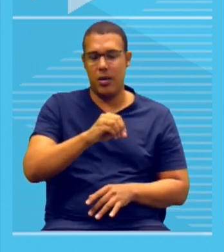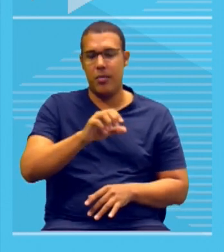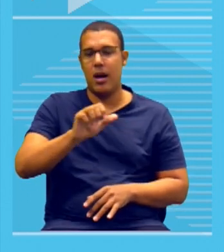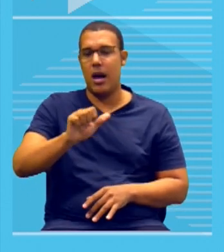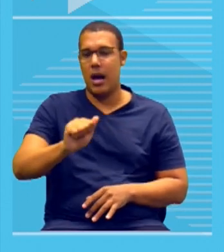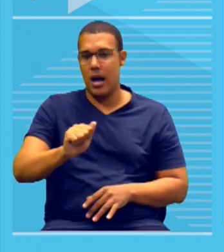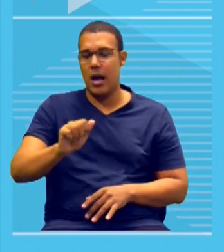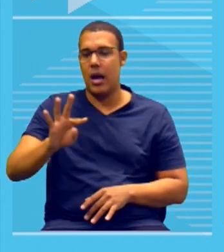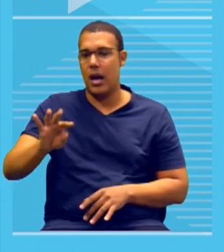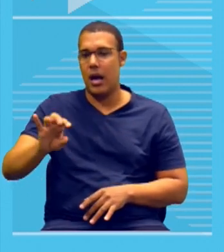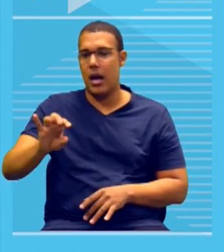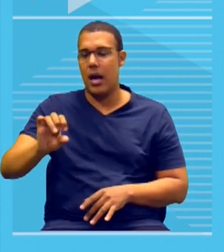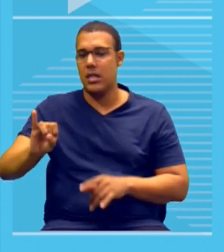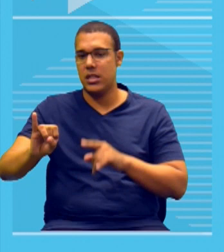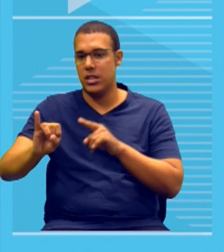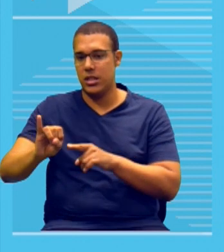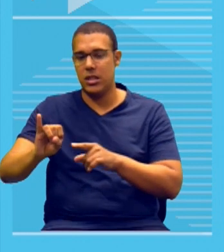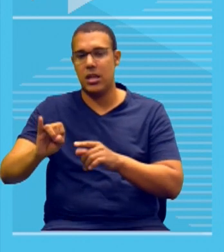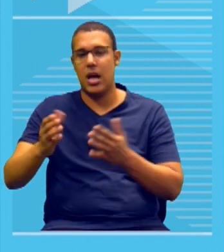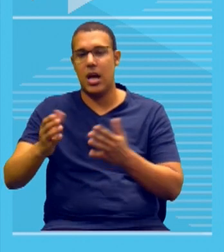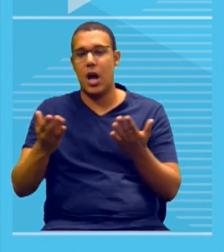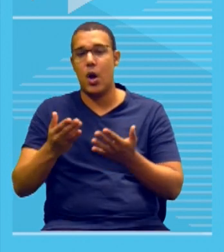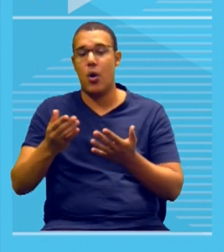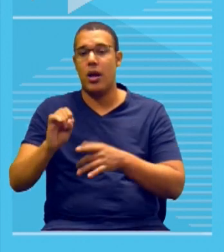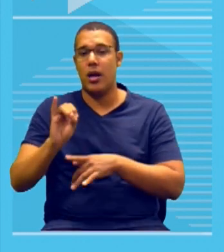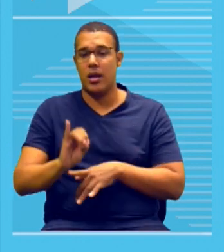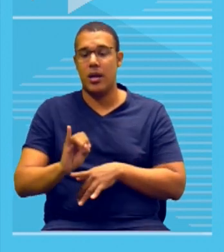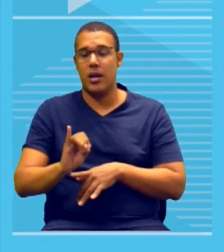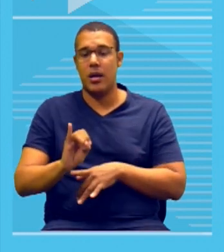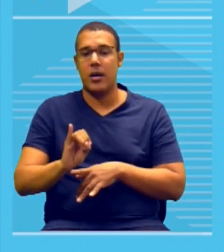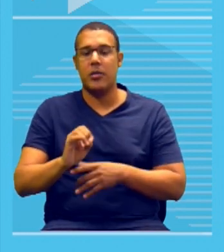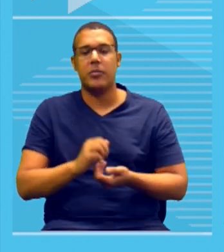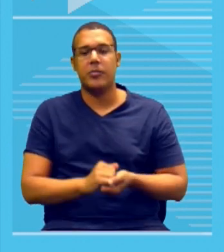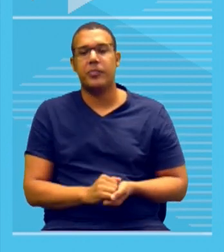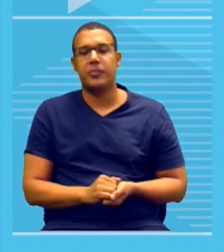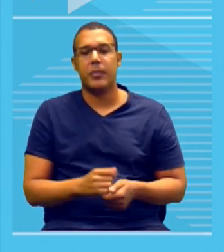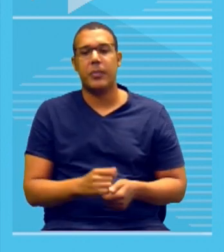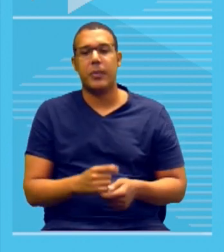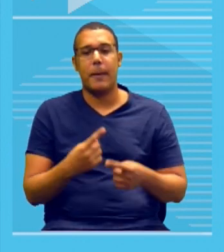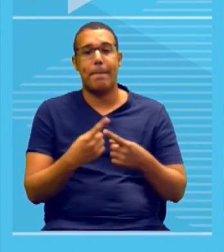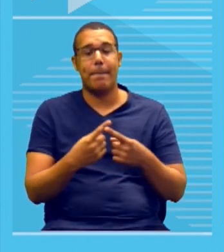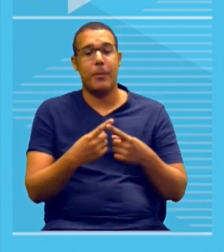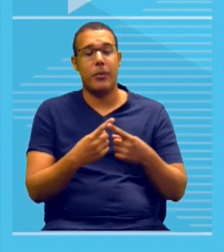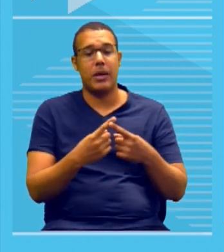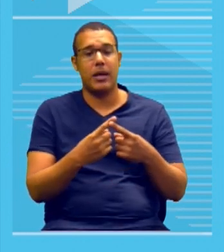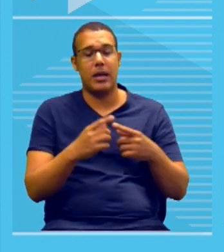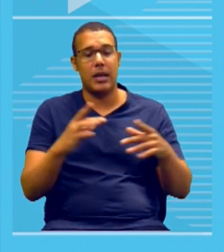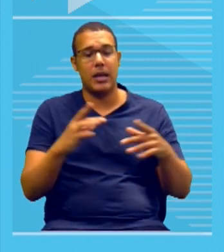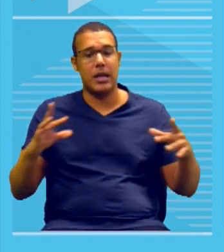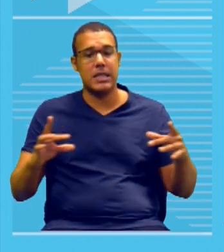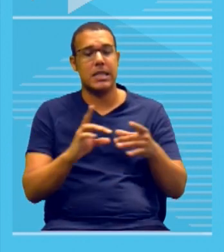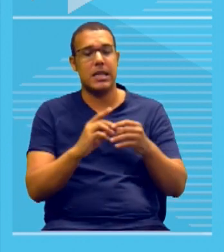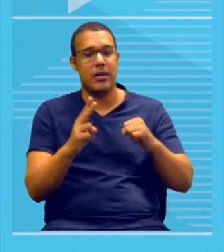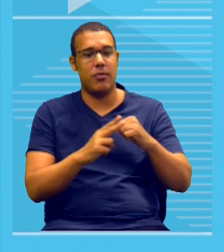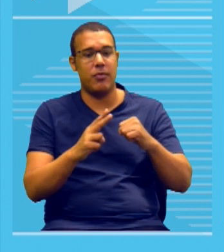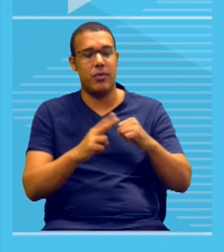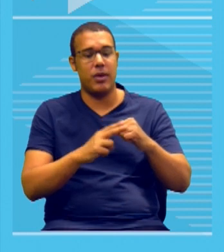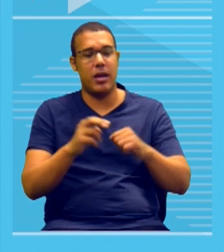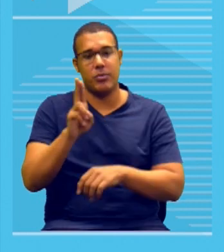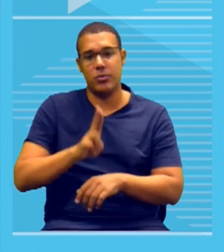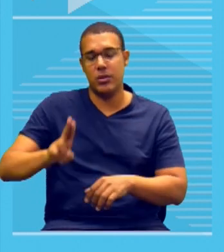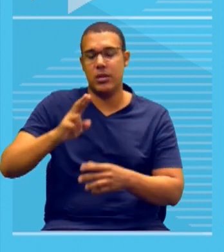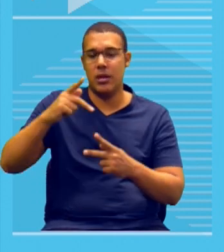agora esse dia com i porque esse ti se liga o verbo amar por meio da